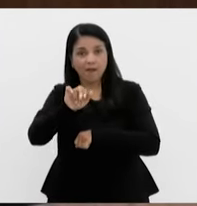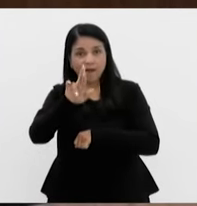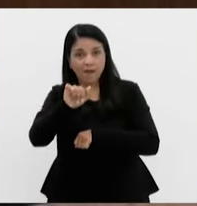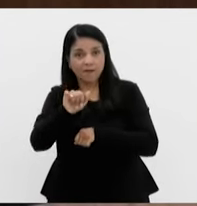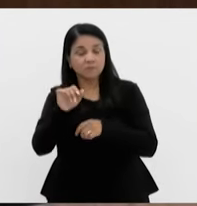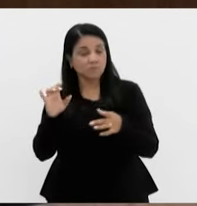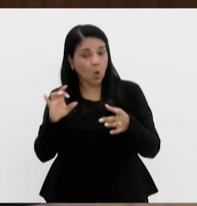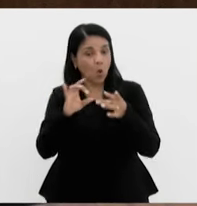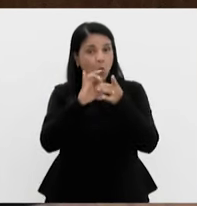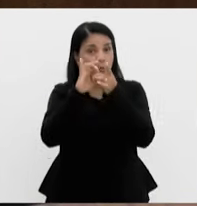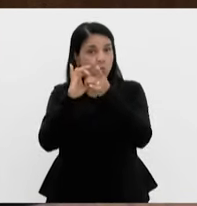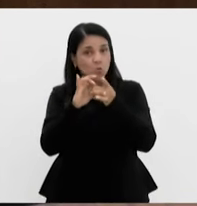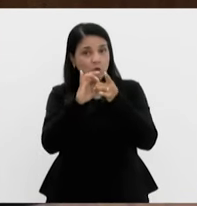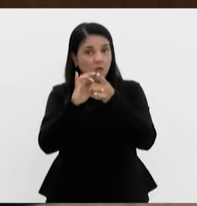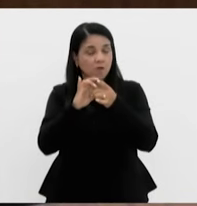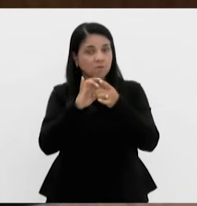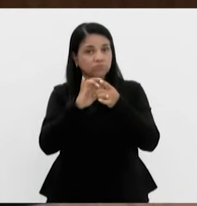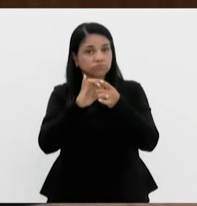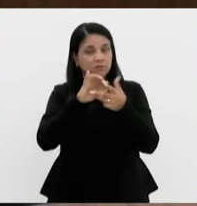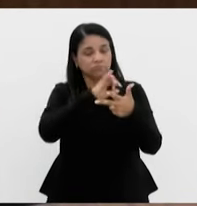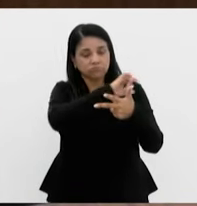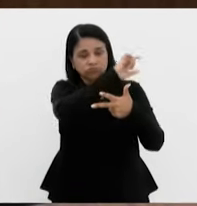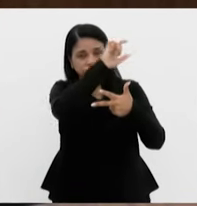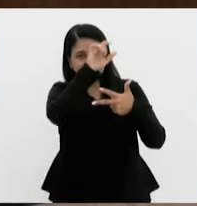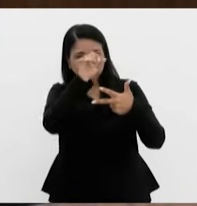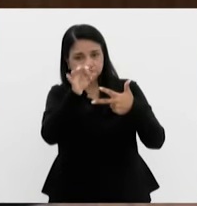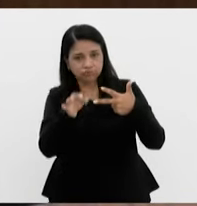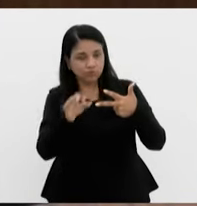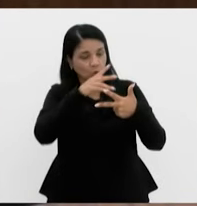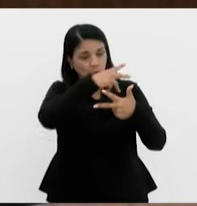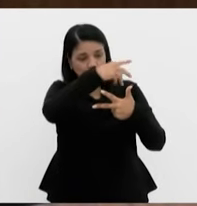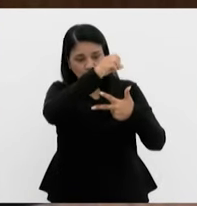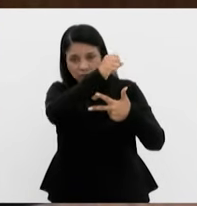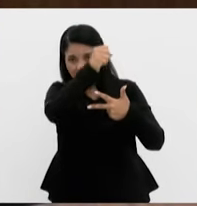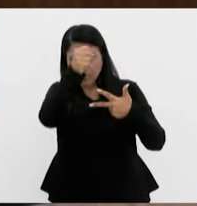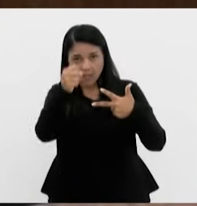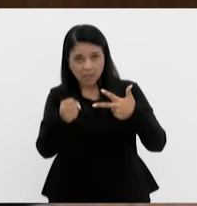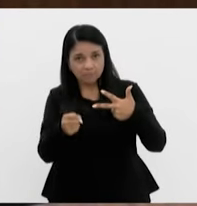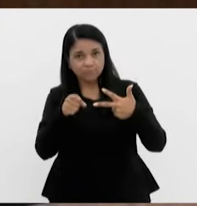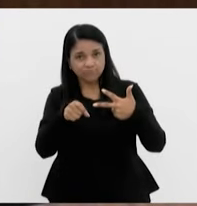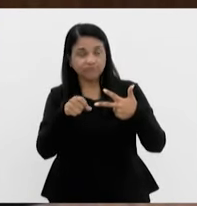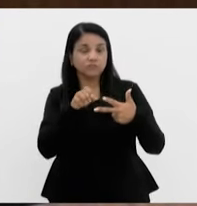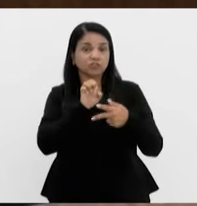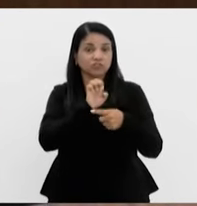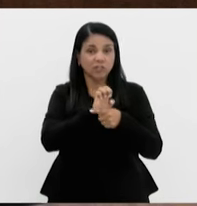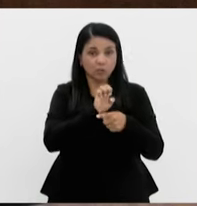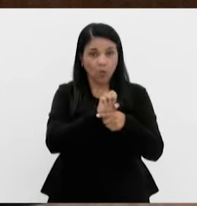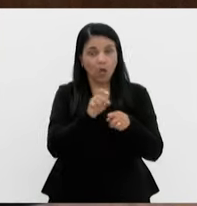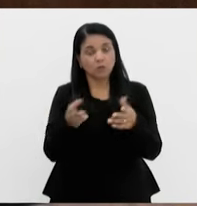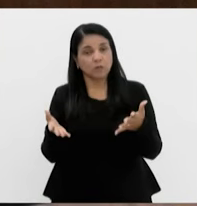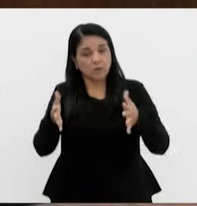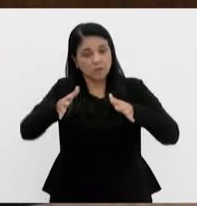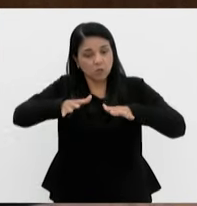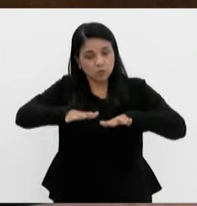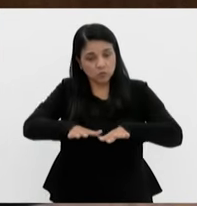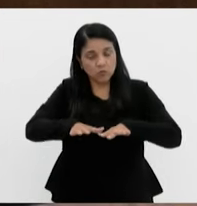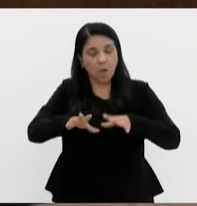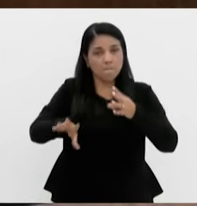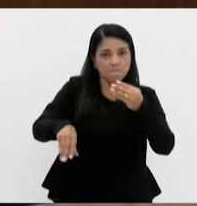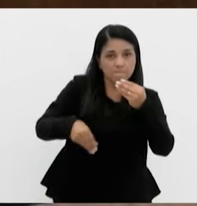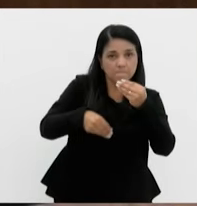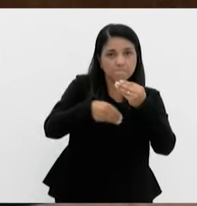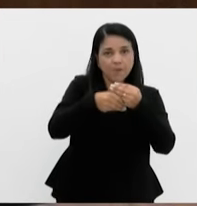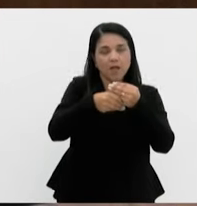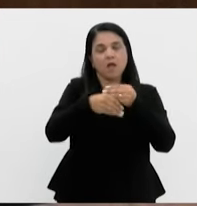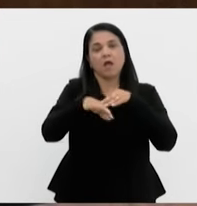porque algumas legislações a gente não consegue fazer a nível Estadual principalmente inclusão de algumas doenças eh no